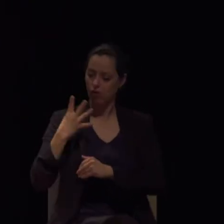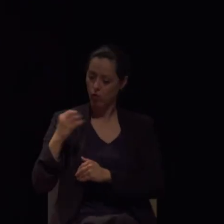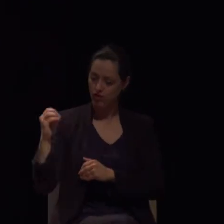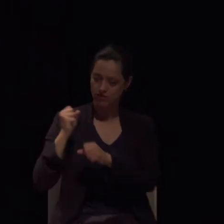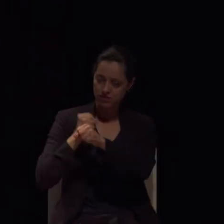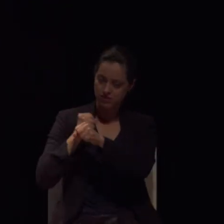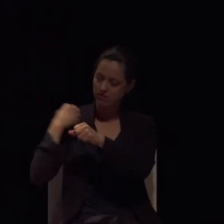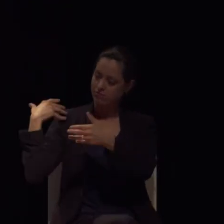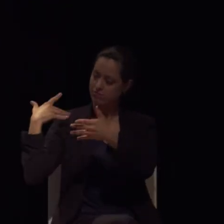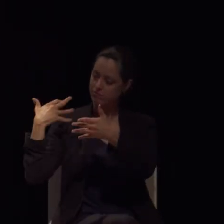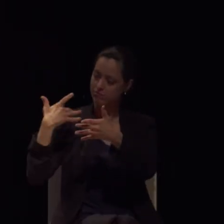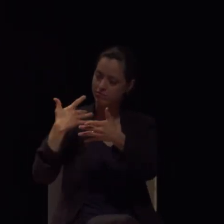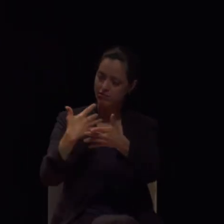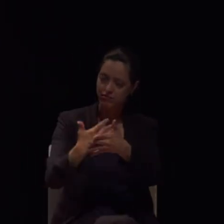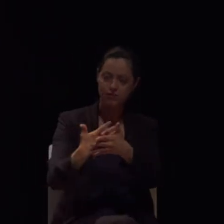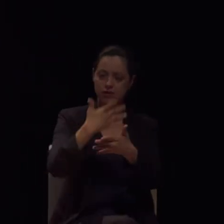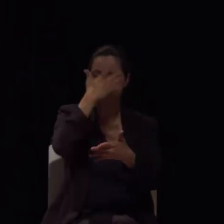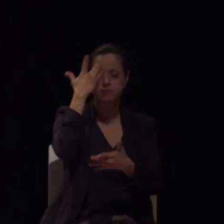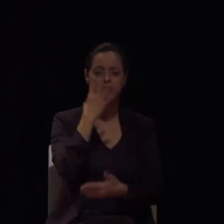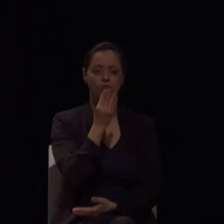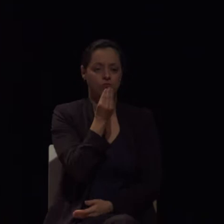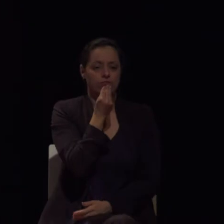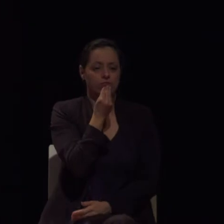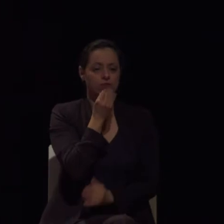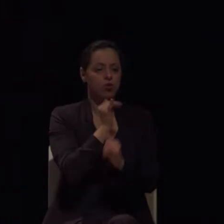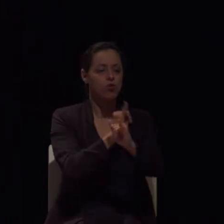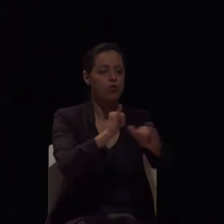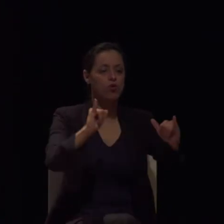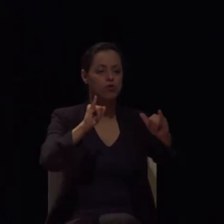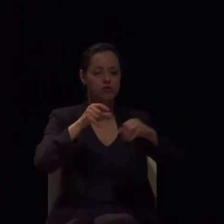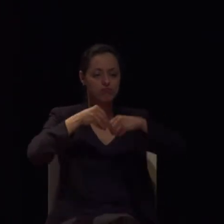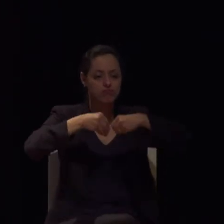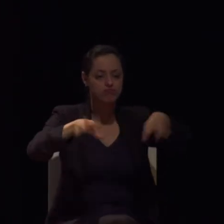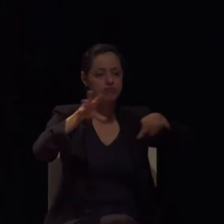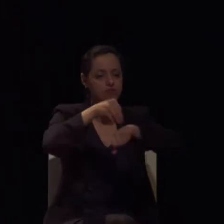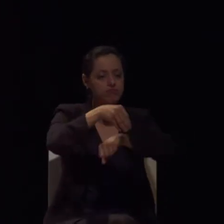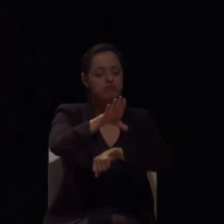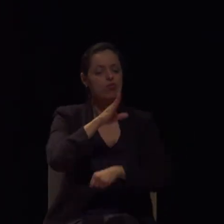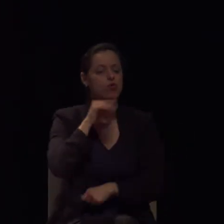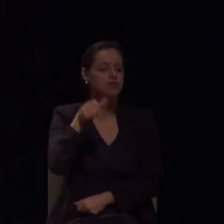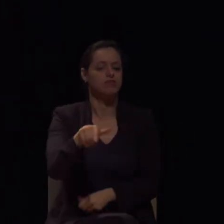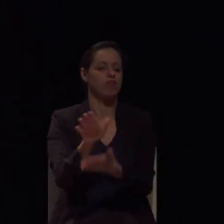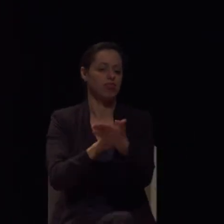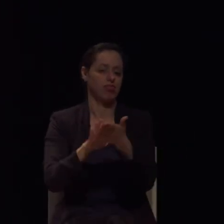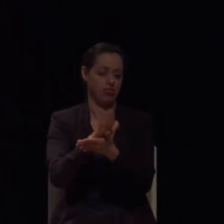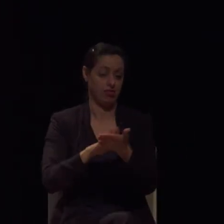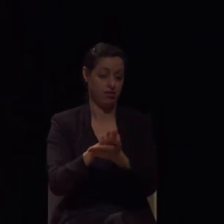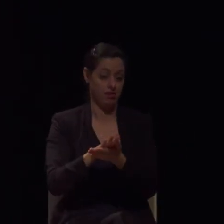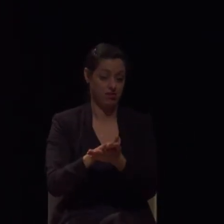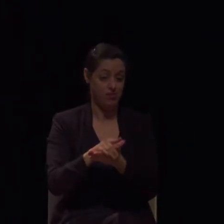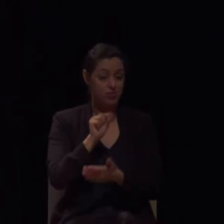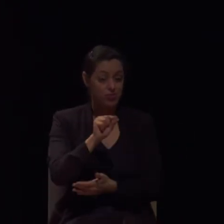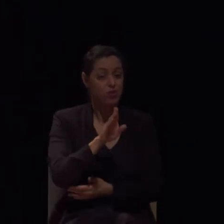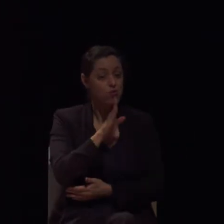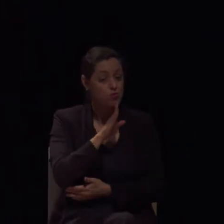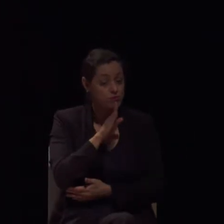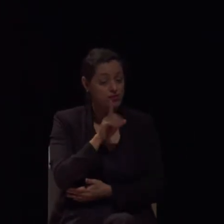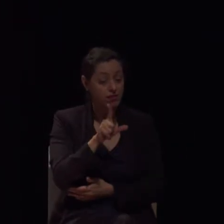anos esses saberes eles são transformadores não só da minha prática pedagógica